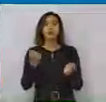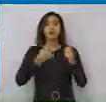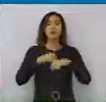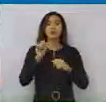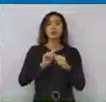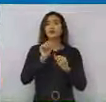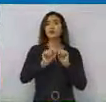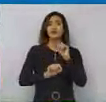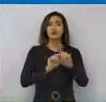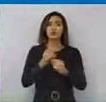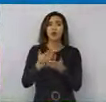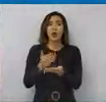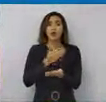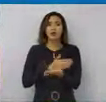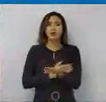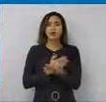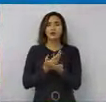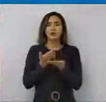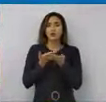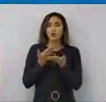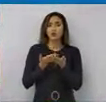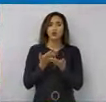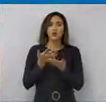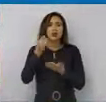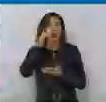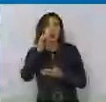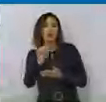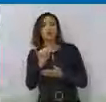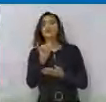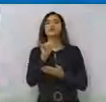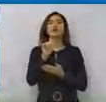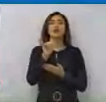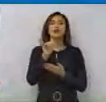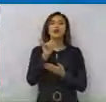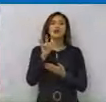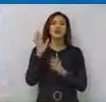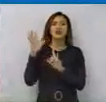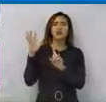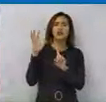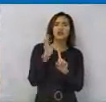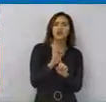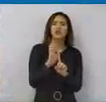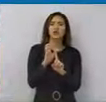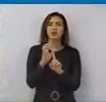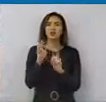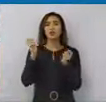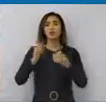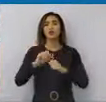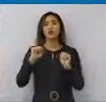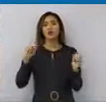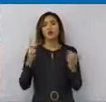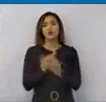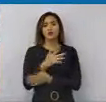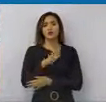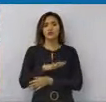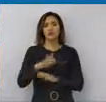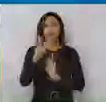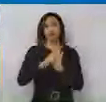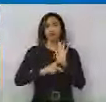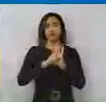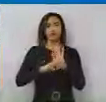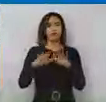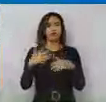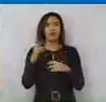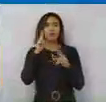uma antecipação e prevenção precoce dos impactos possíveis de acontecerem nesse projeto, tanto do